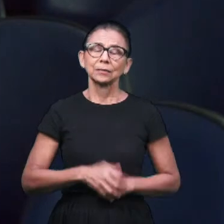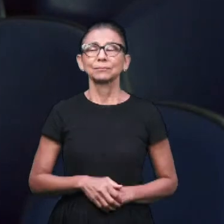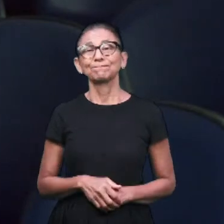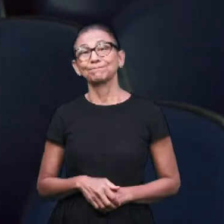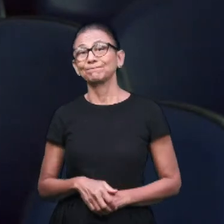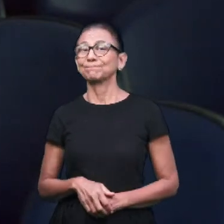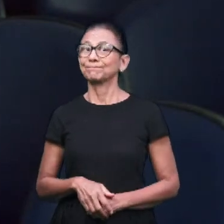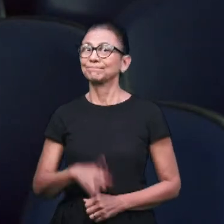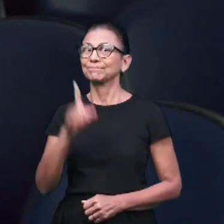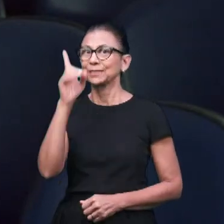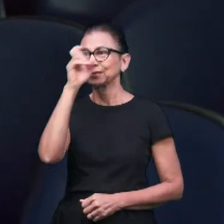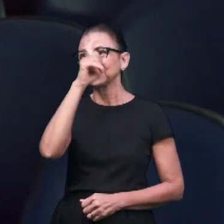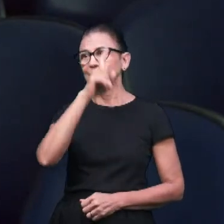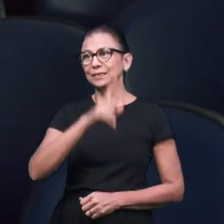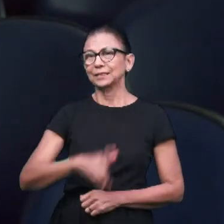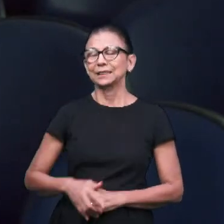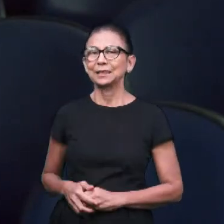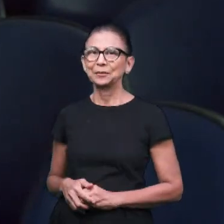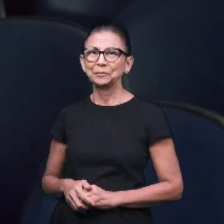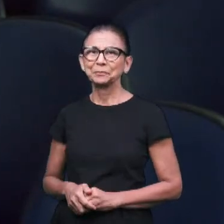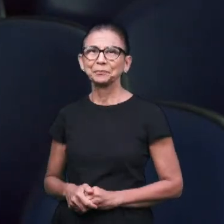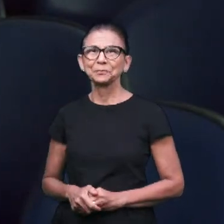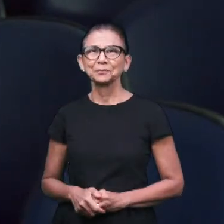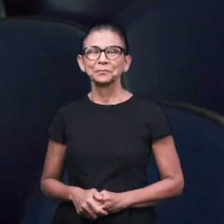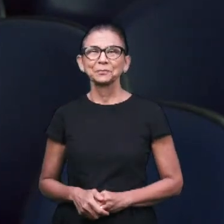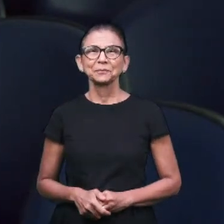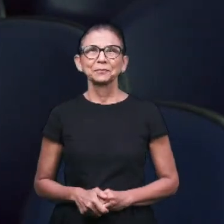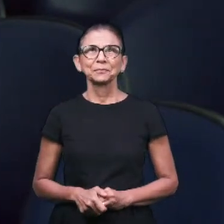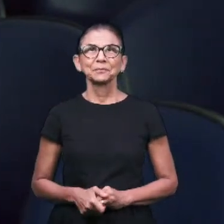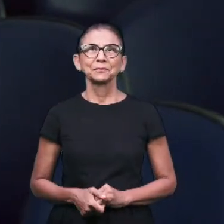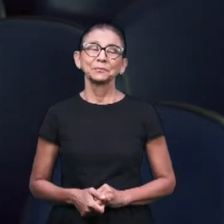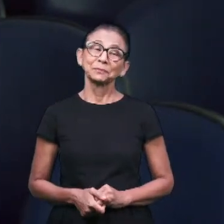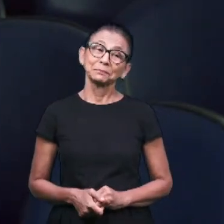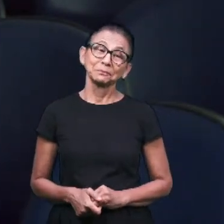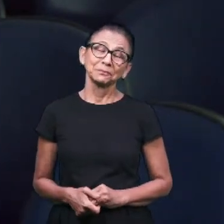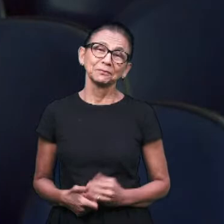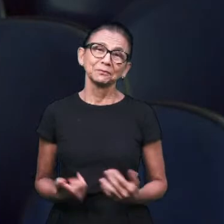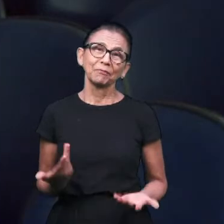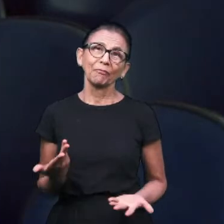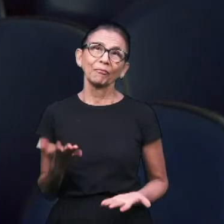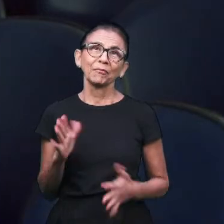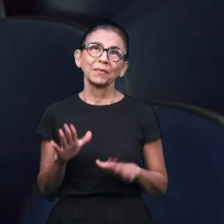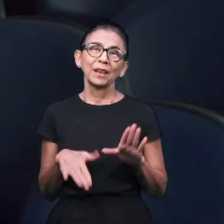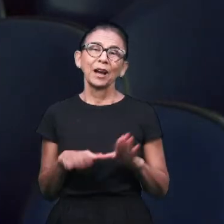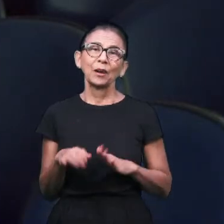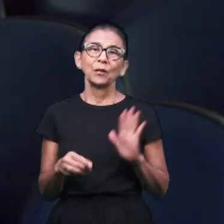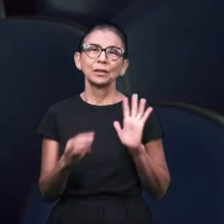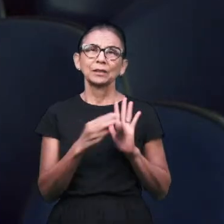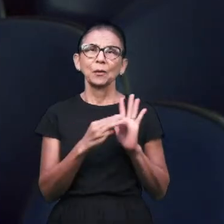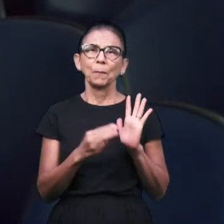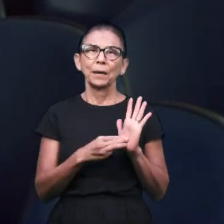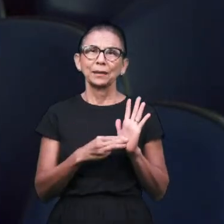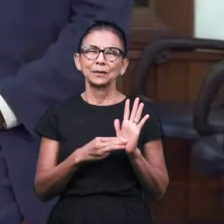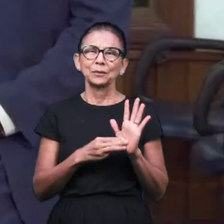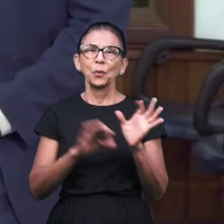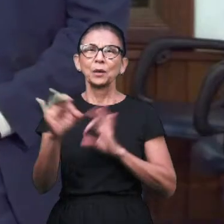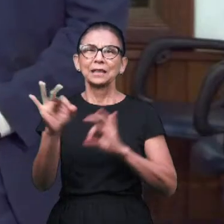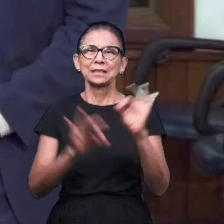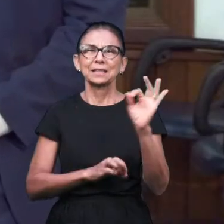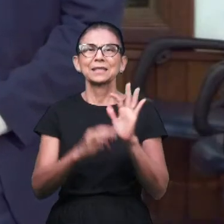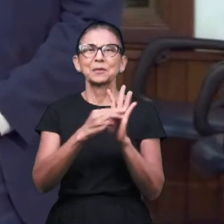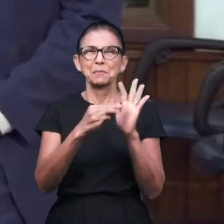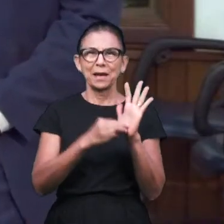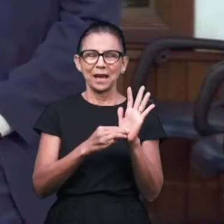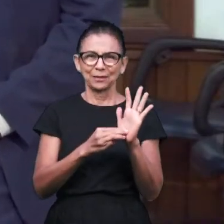né? Talvez com a questão que tem aí, esse método aí que é dono de organização, como é que é? Organização e método,